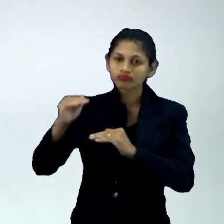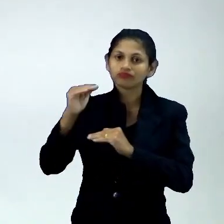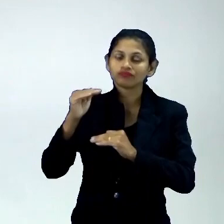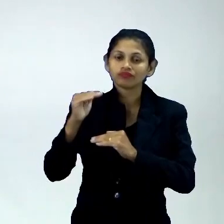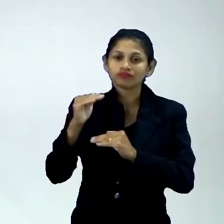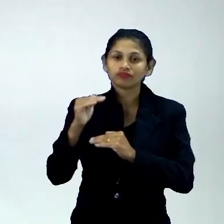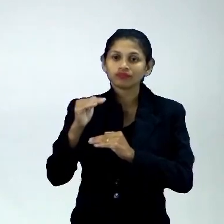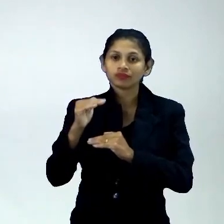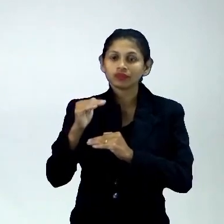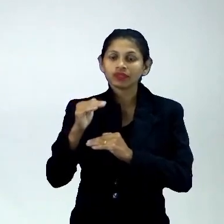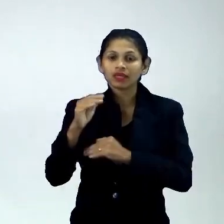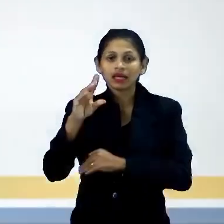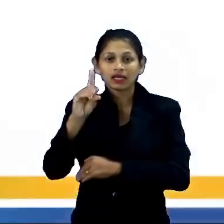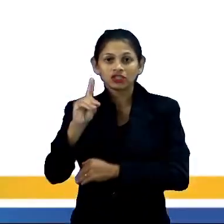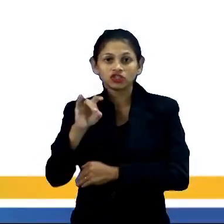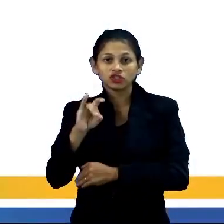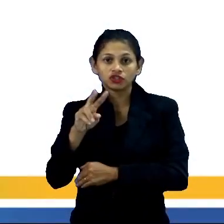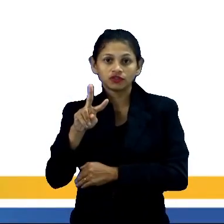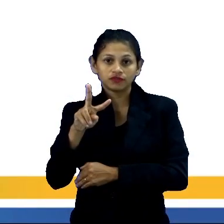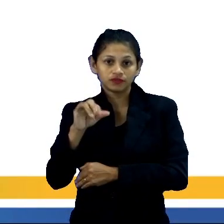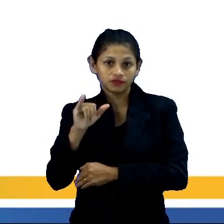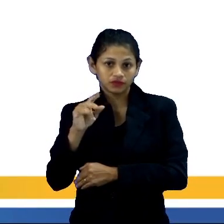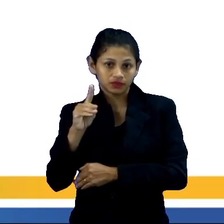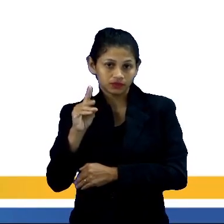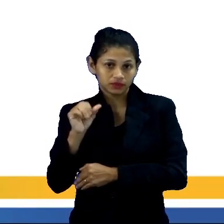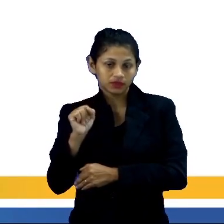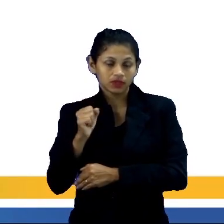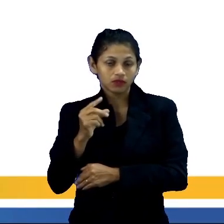dívida externa do país, né.